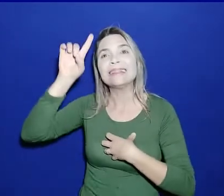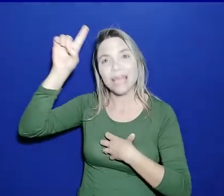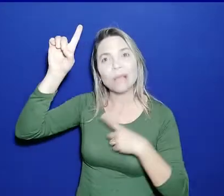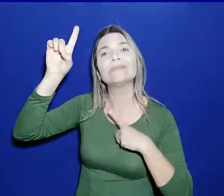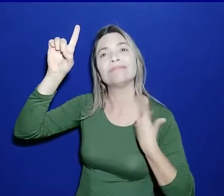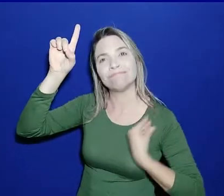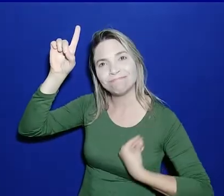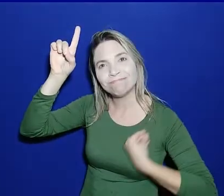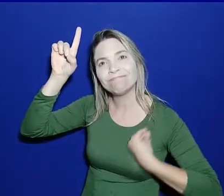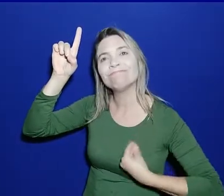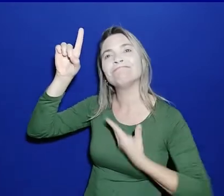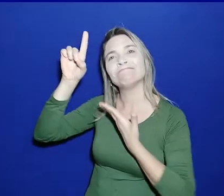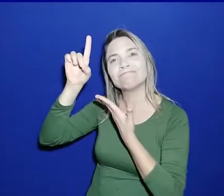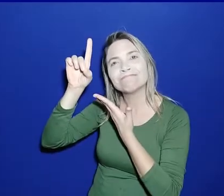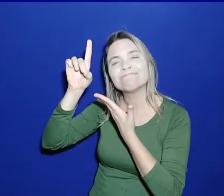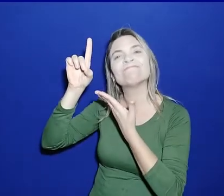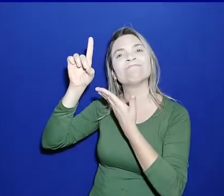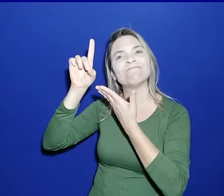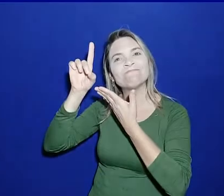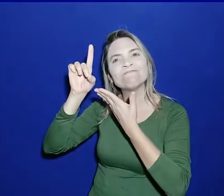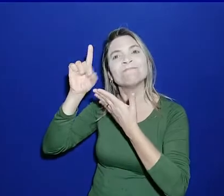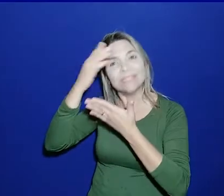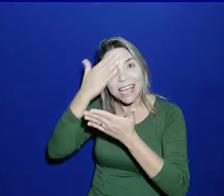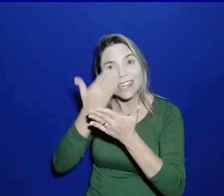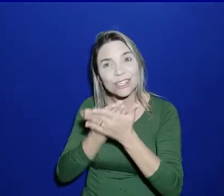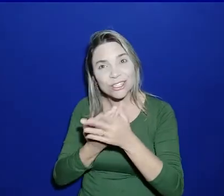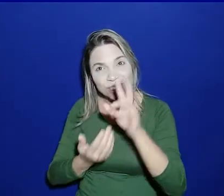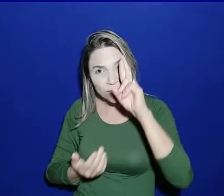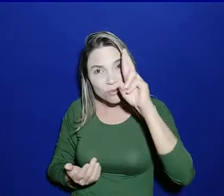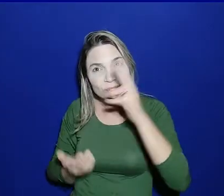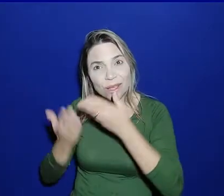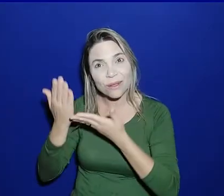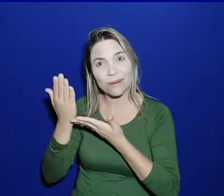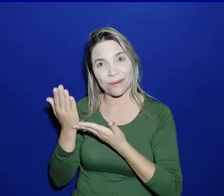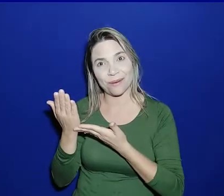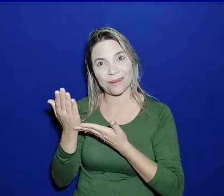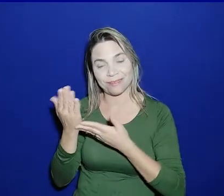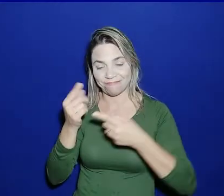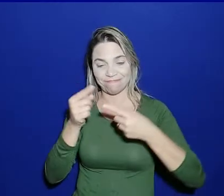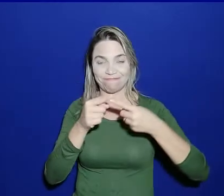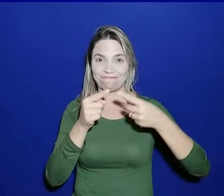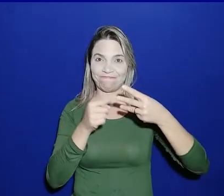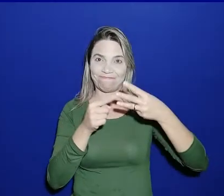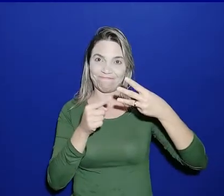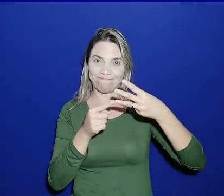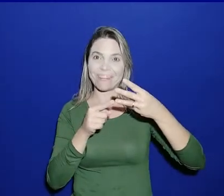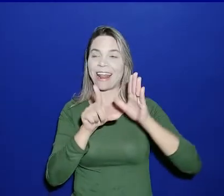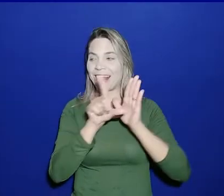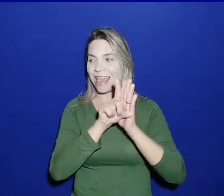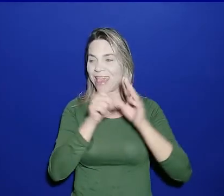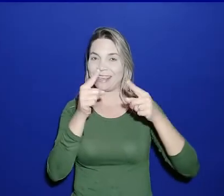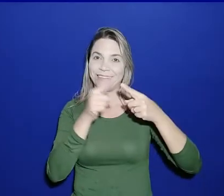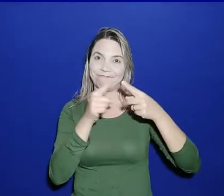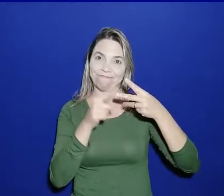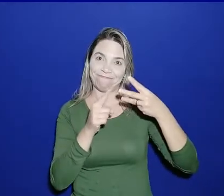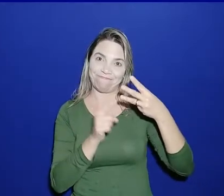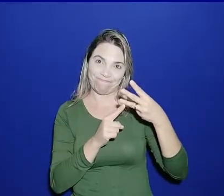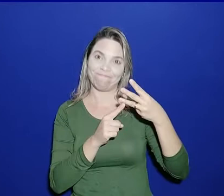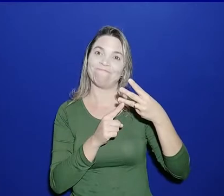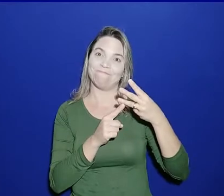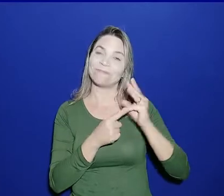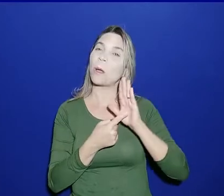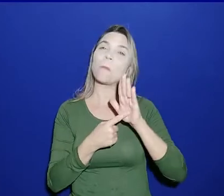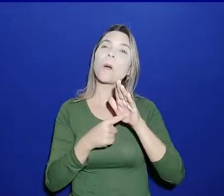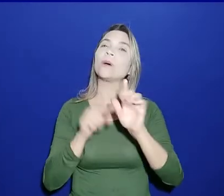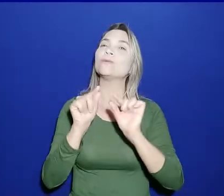pela lei do homem, pela lei dos seus olhos naturais. Creia no Senhor. Essas 3 leis aqui expostas nos